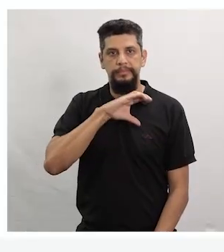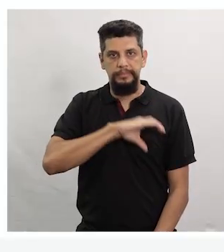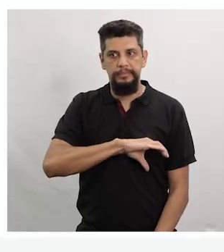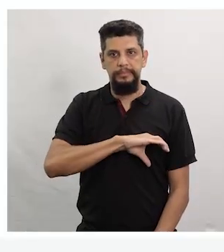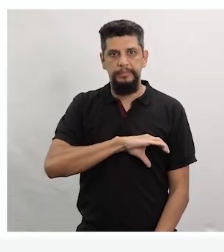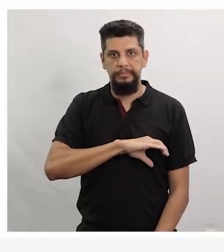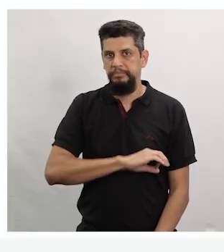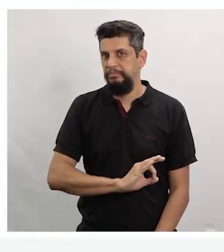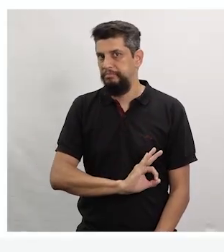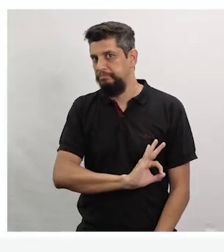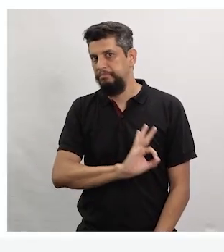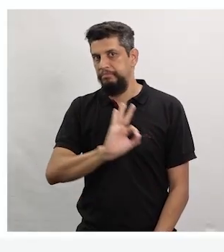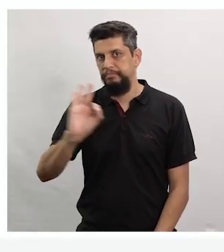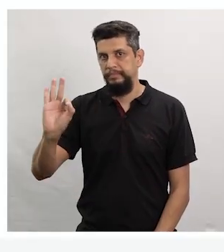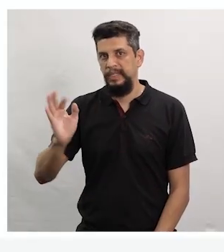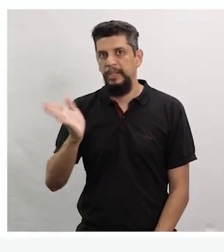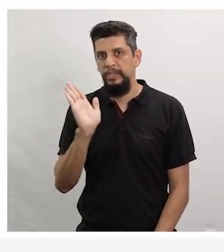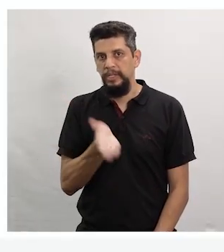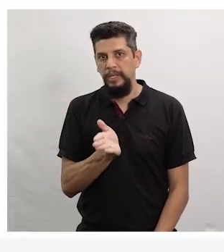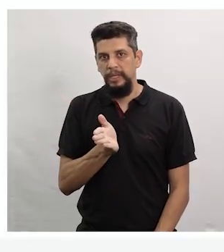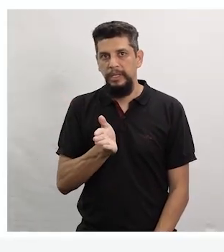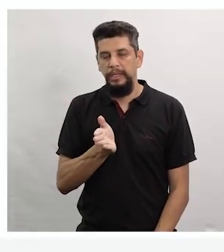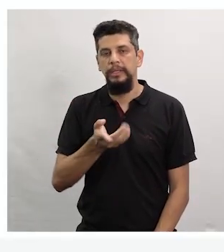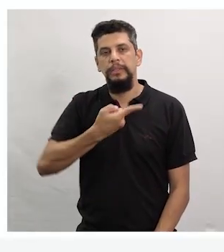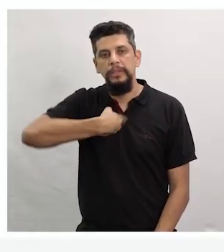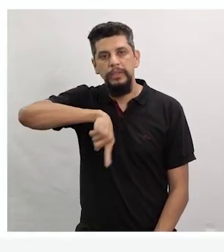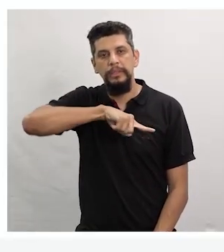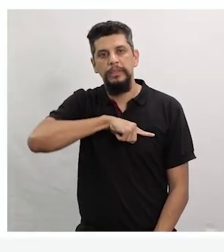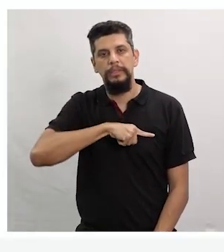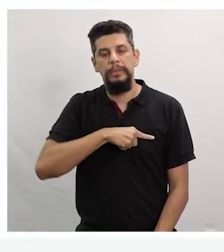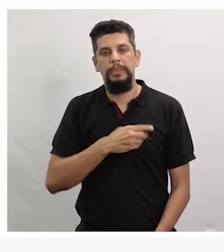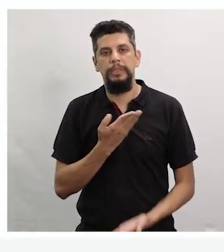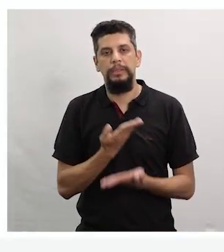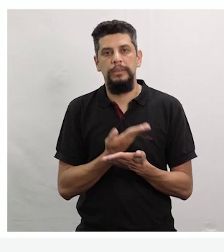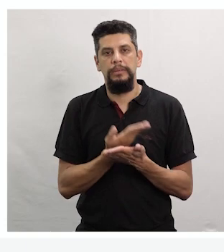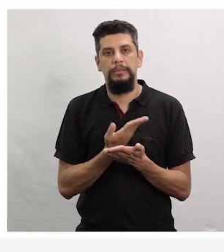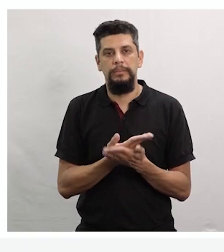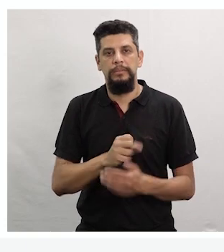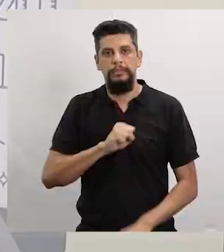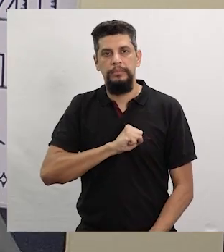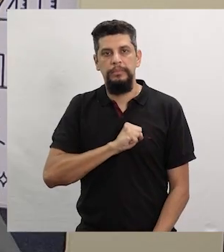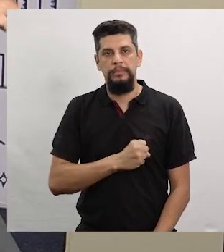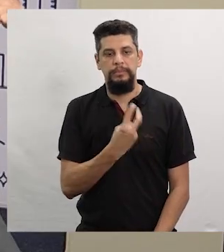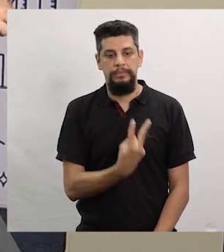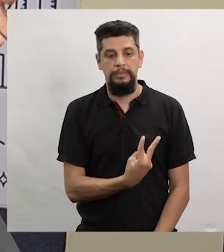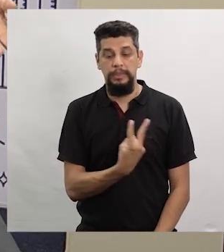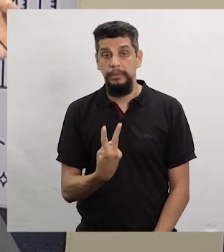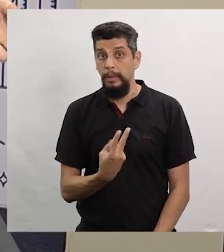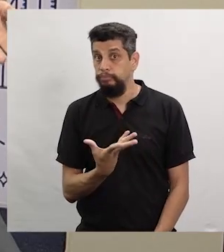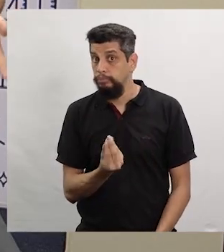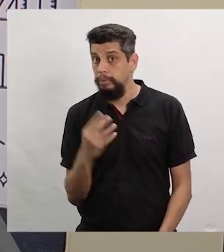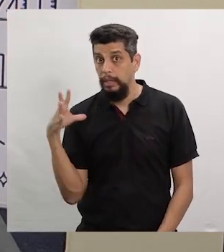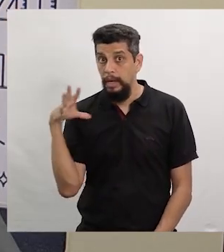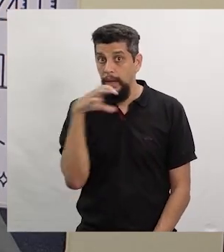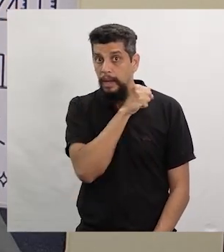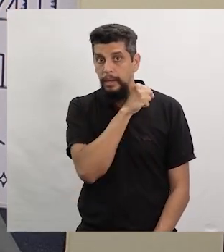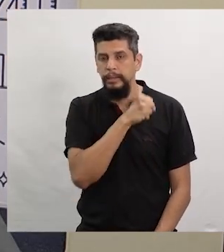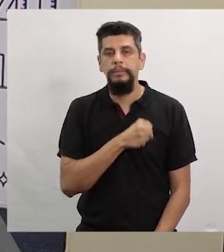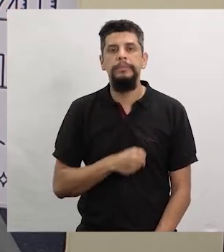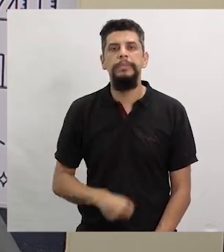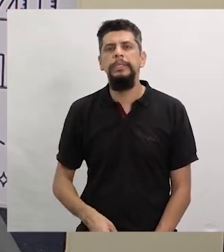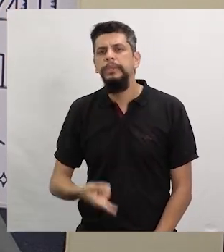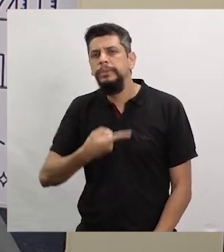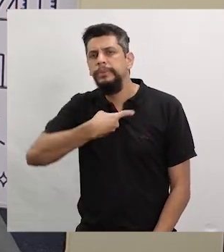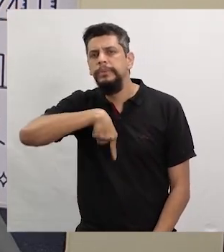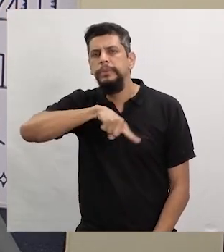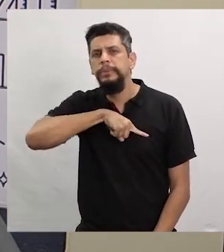portuguesa muito bom e já estamos na aula 22 22 muito rápido e de que ano